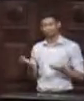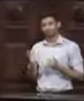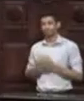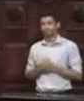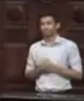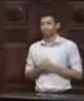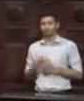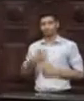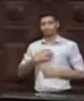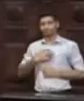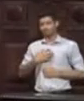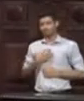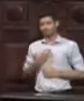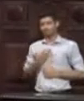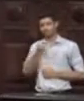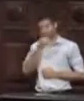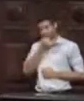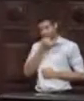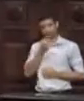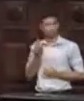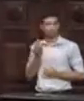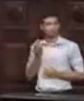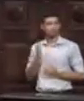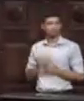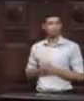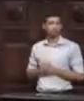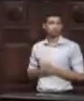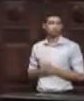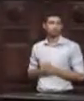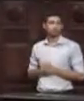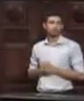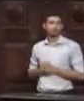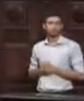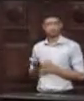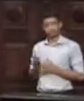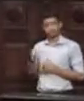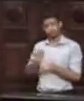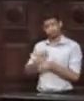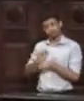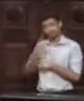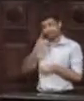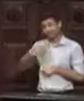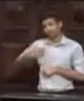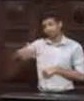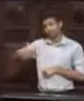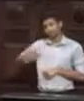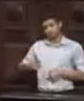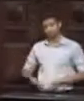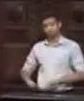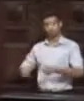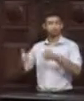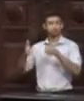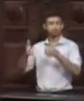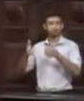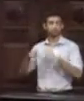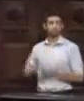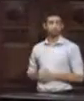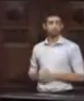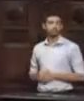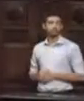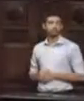e neste sentido, é que eu acho que a gente não deva, de forma alguma, votar favorável a esta matéria, porque é uma